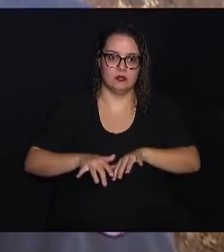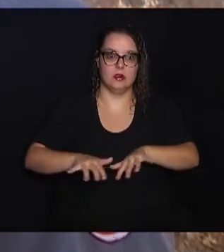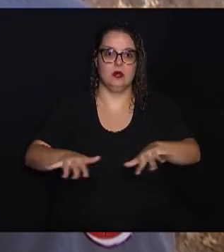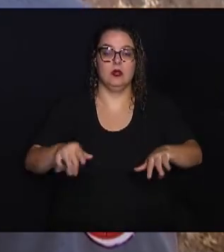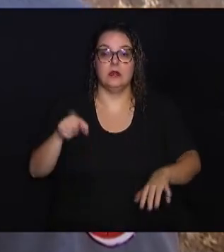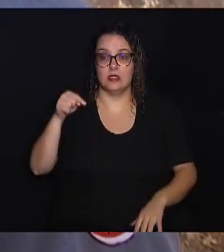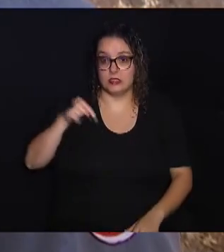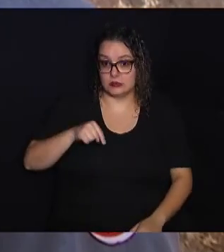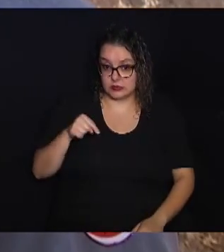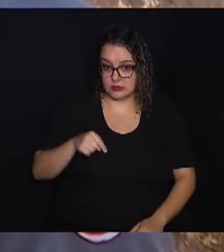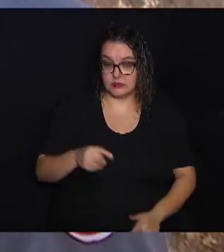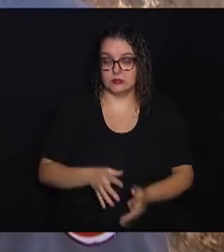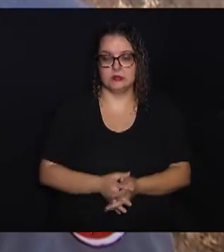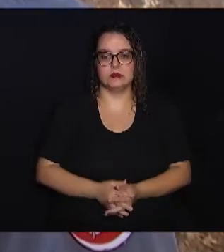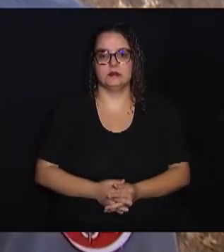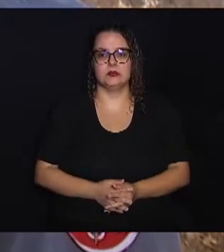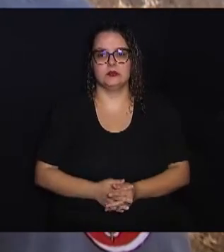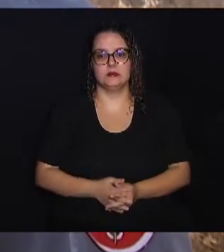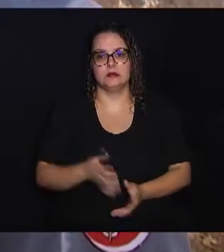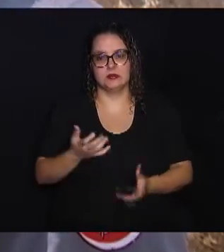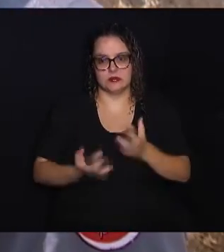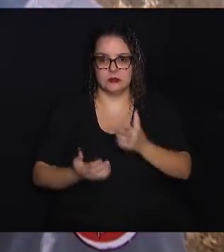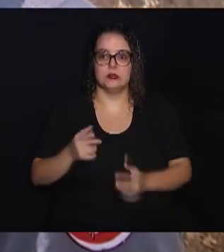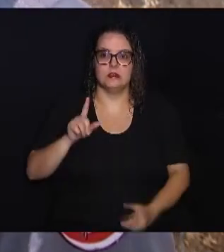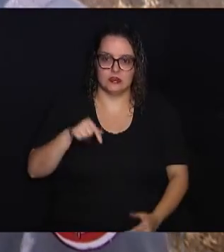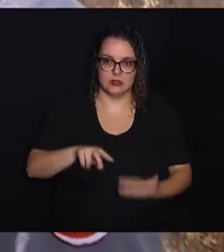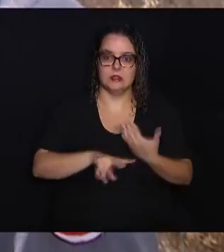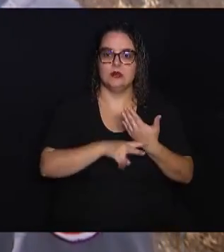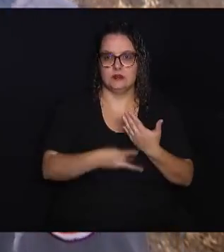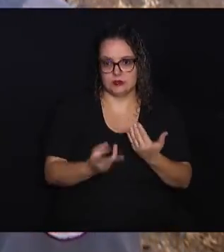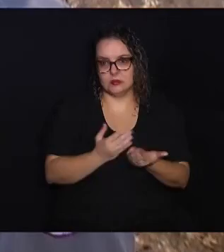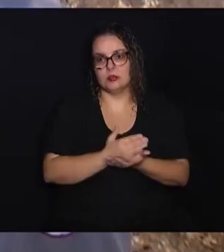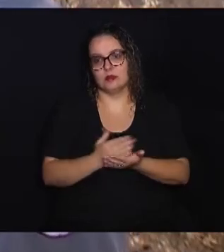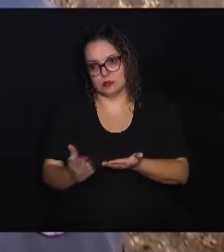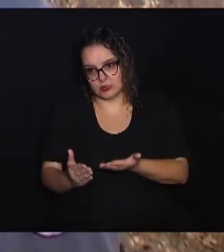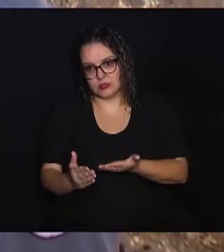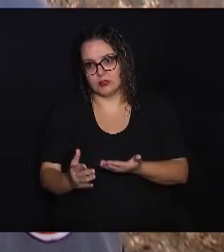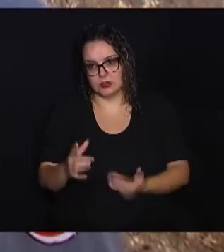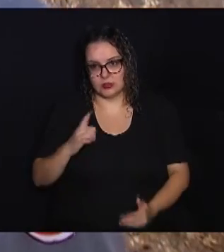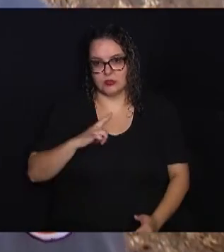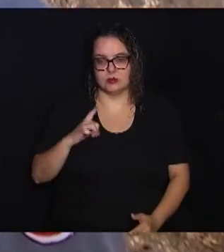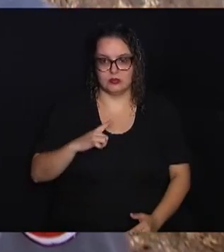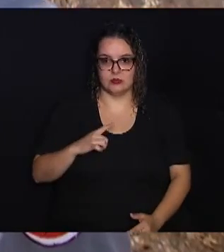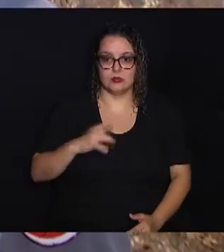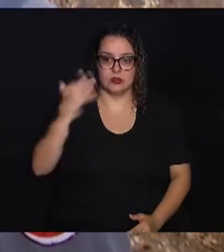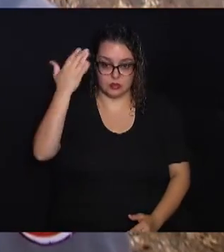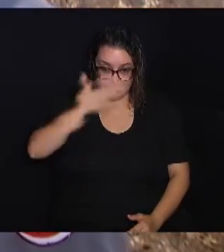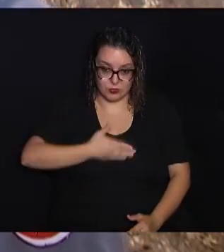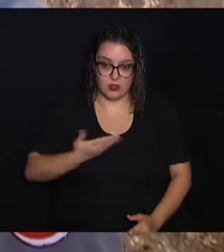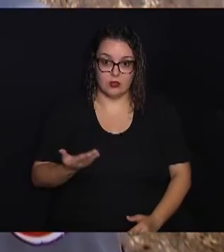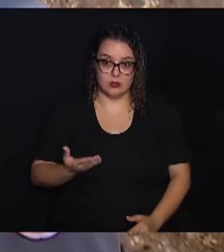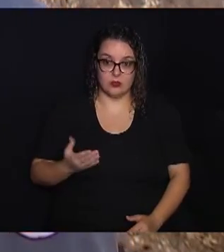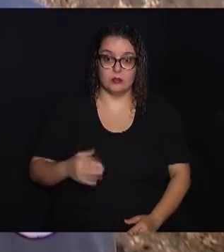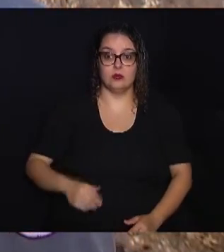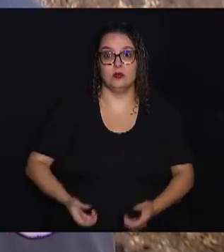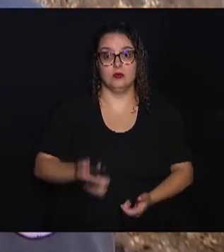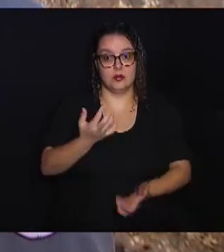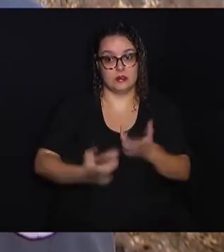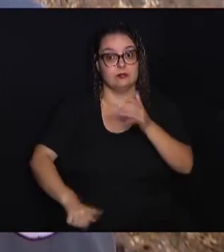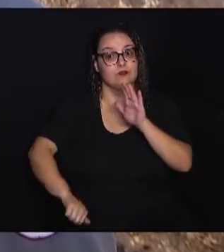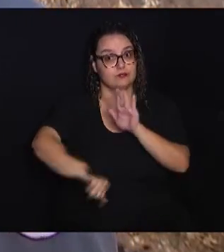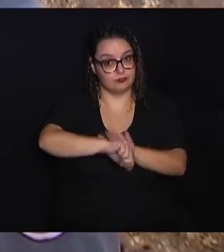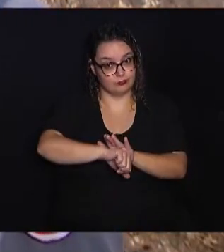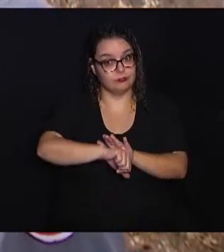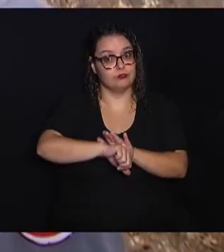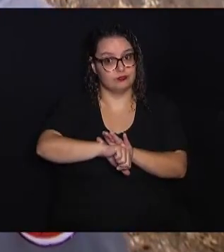Aqui, esse fogo foi gerado a princípio, né, pelo que a gente tem de constatação, um incêndio criminoso, né,